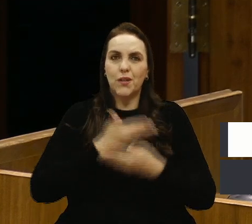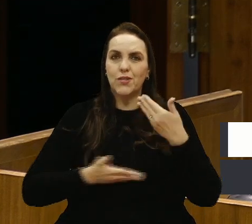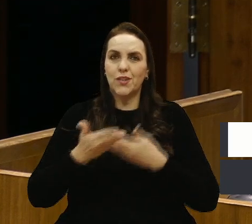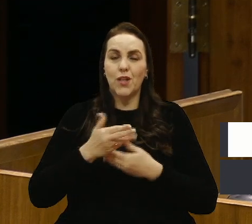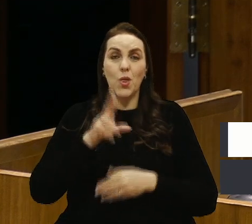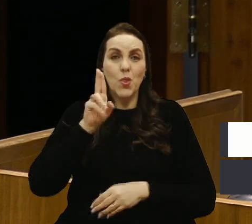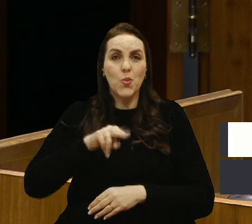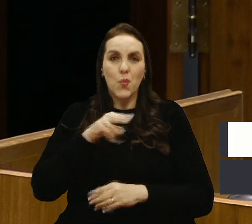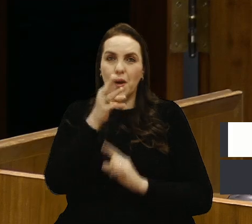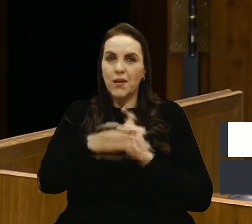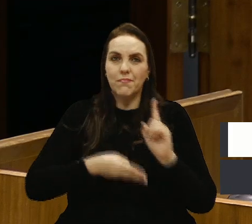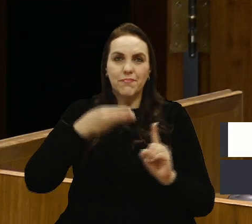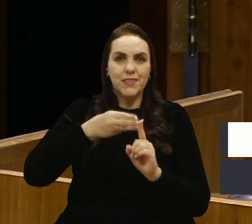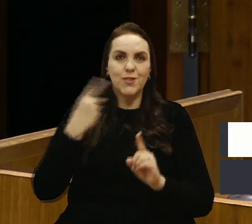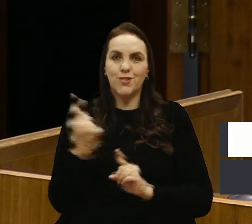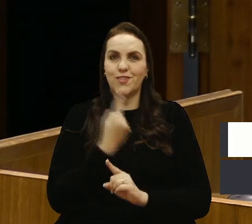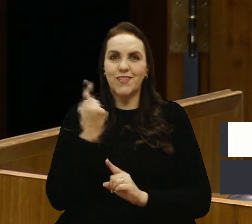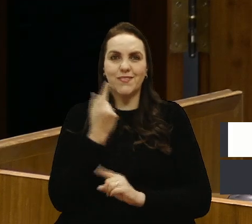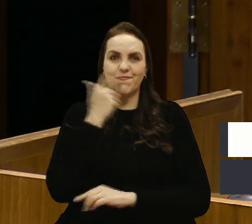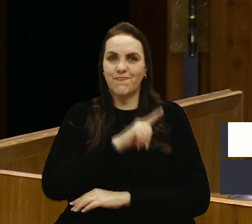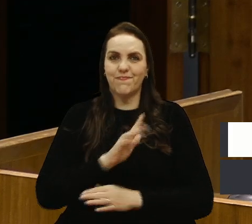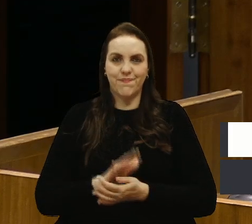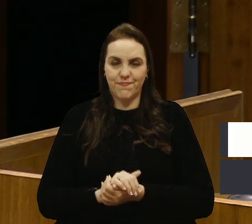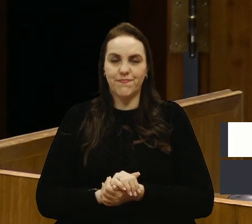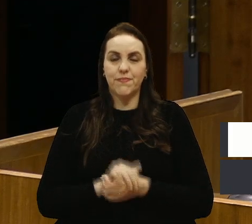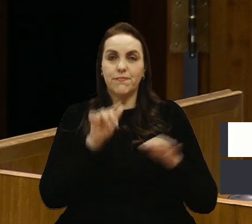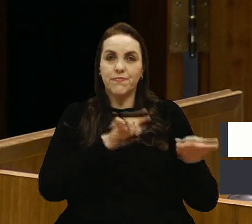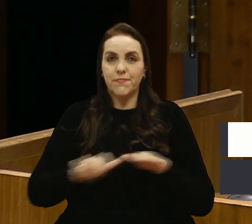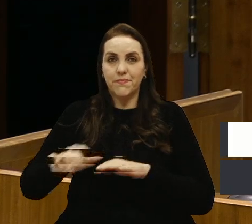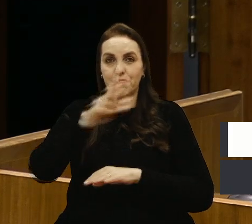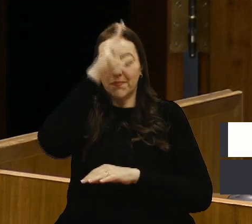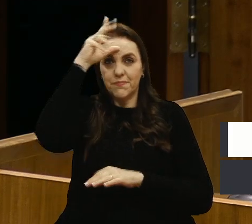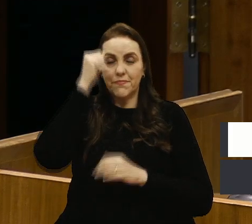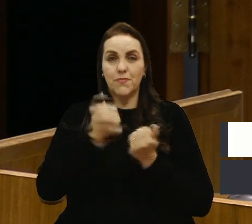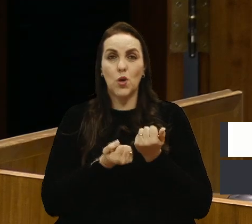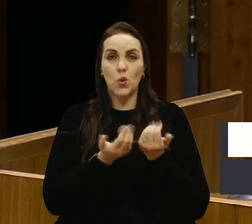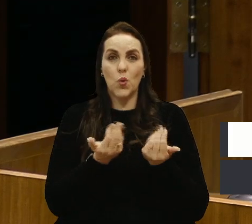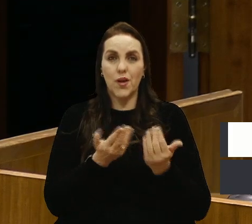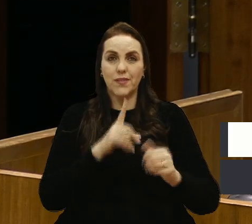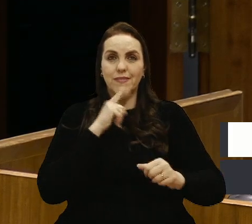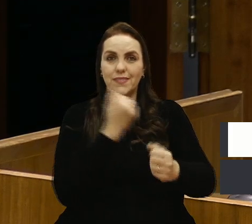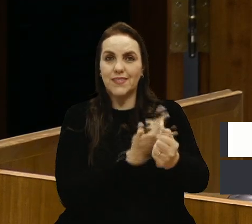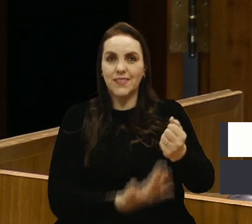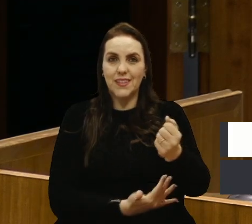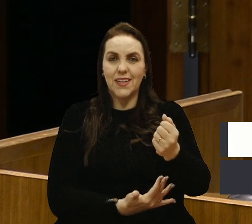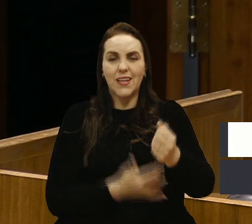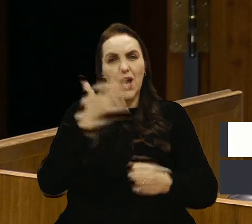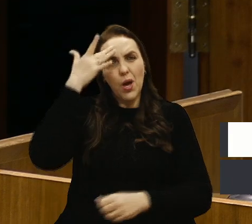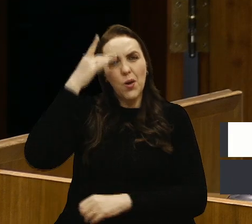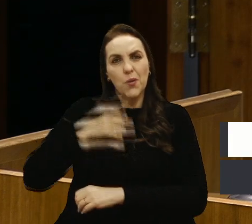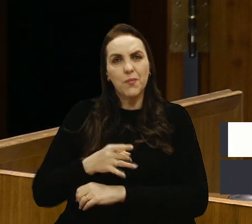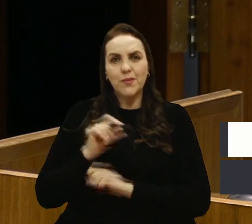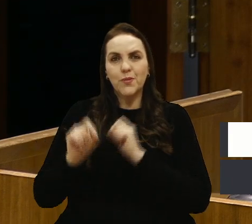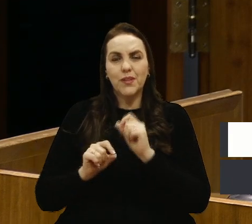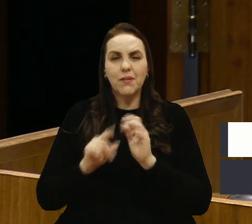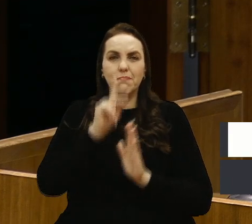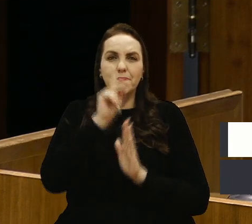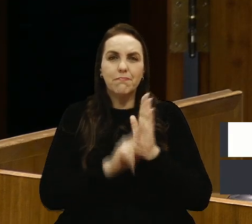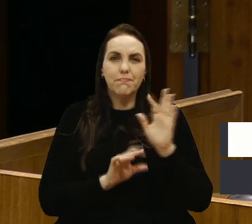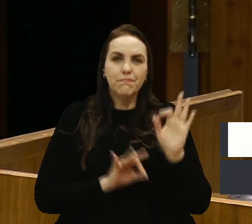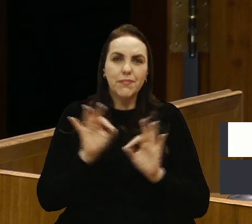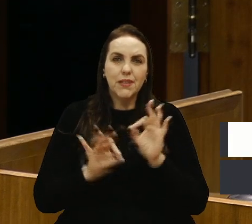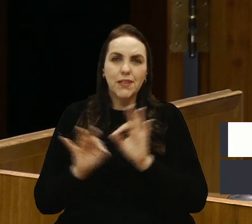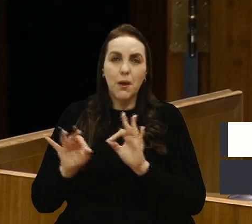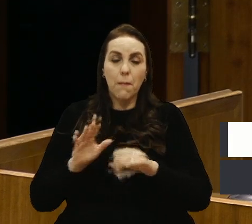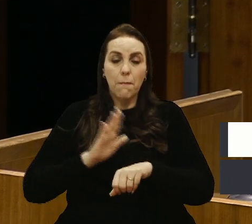missão sozinho. A Semana Municipal do Doador de Sangue nasce justamente desse entendimento. Ela foi planejada para ser um momento